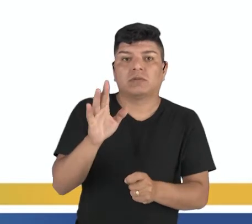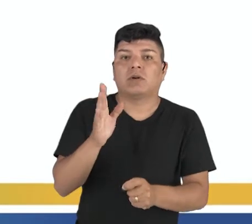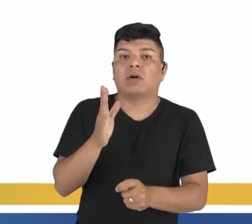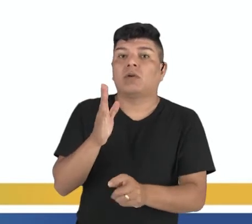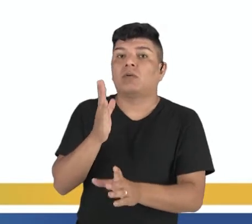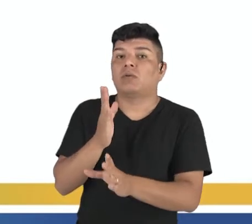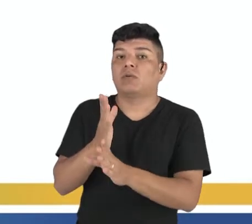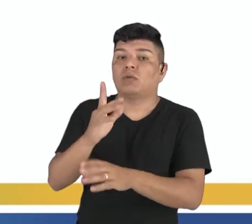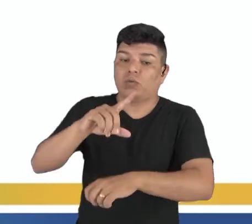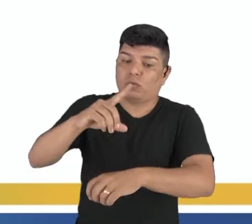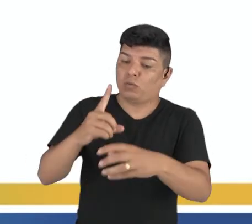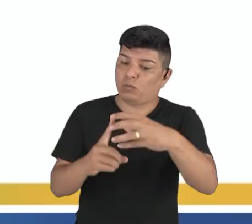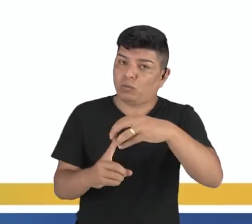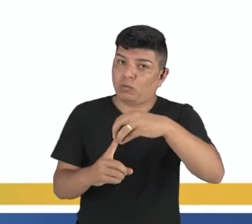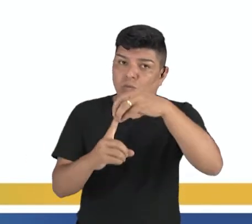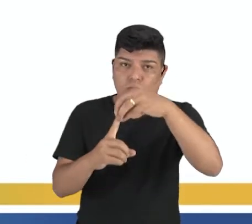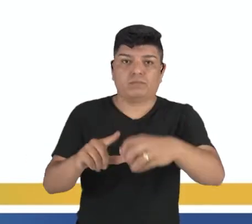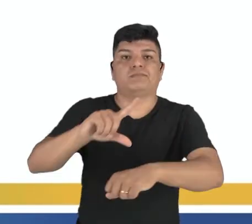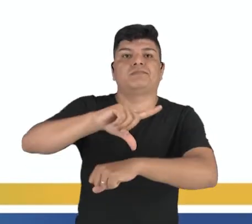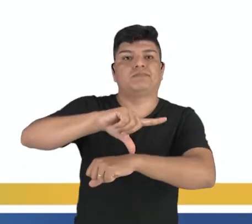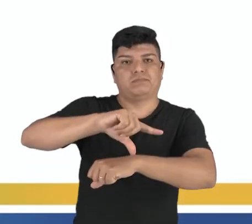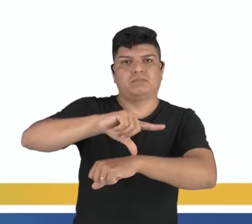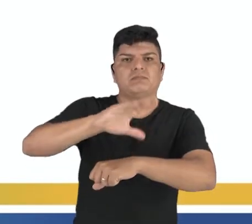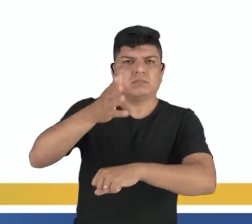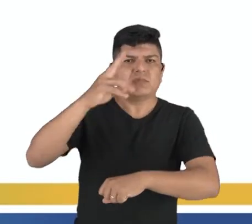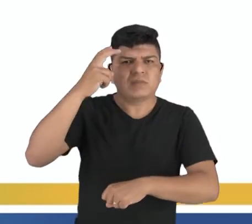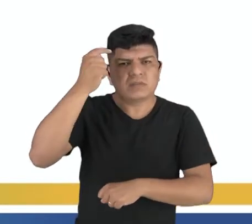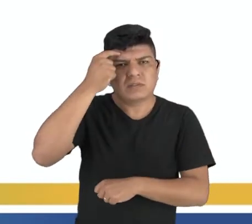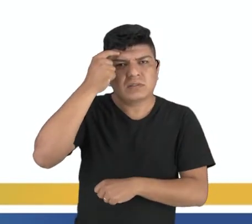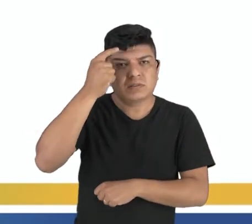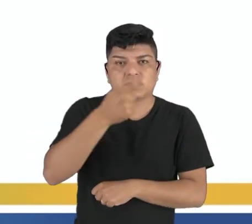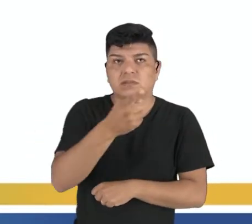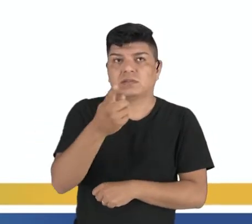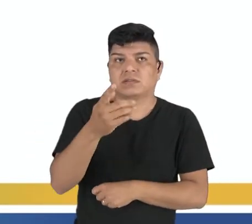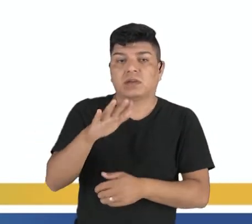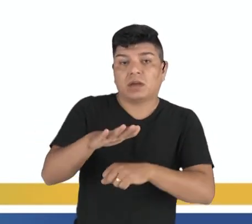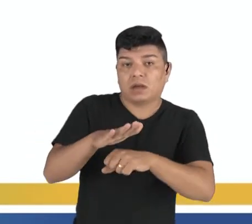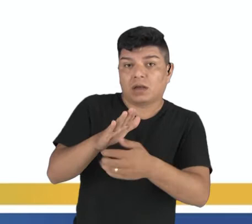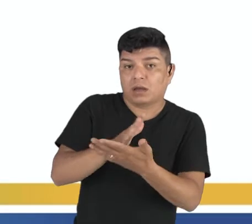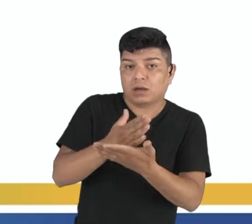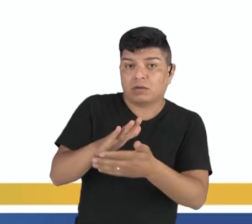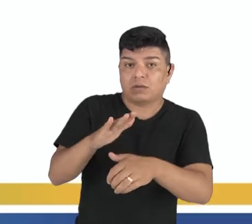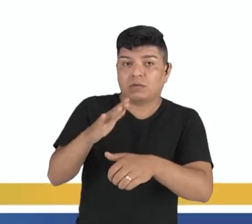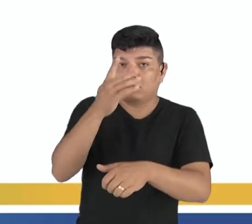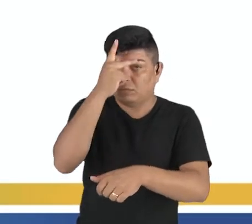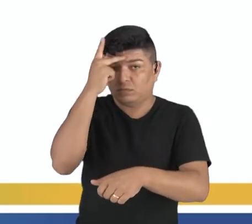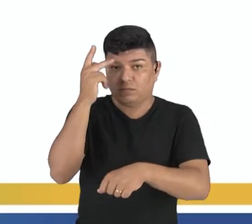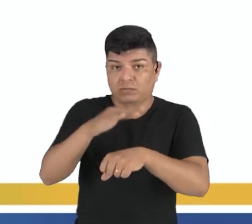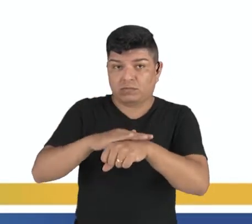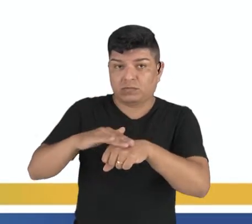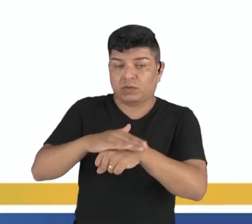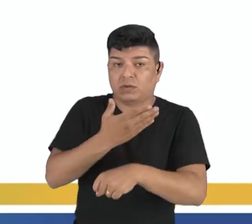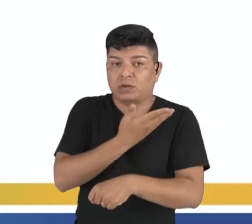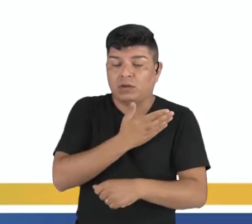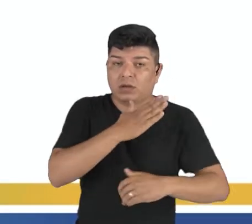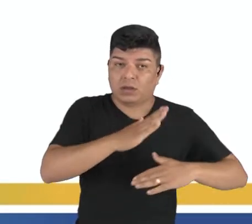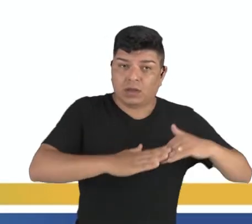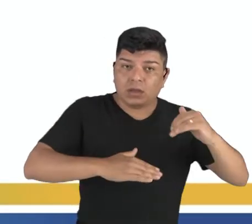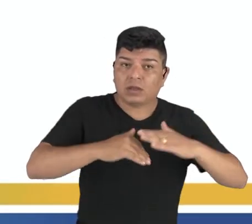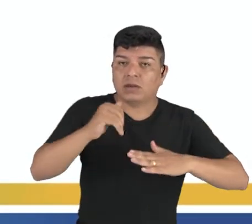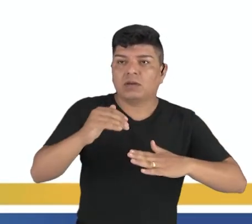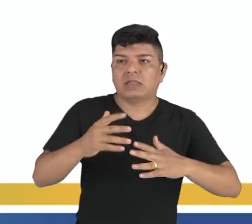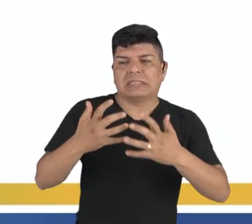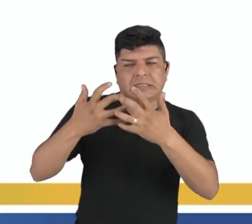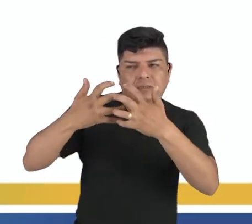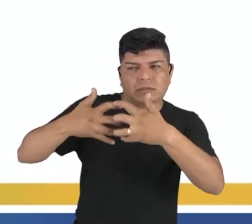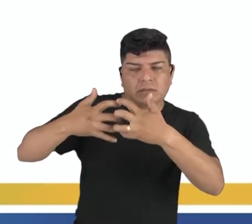horário? Alguma vez você já pensou nisso? Algumas pessoas que eu conversei, até mesmo colegas de profissão, ficaram